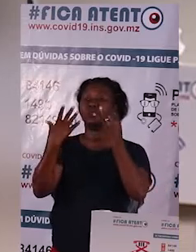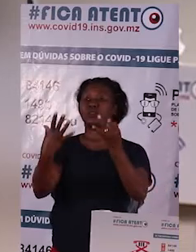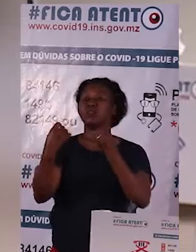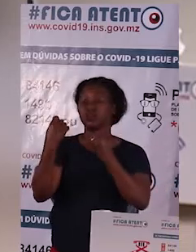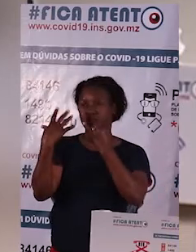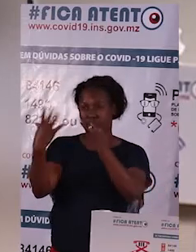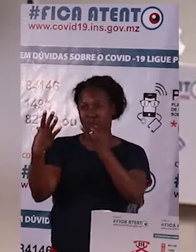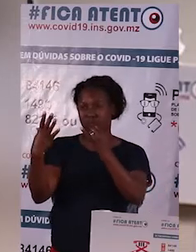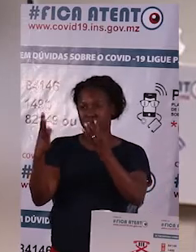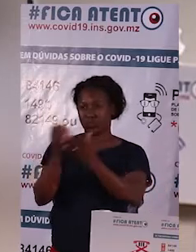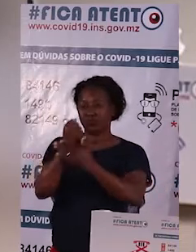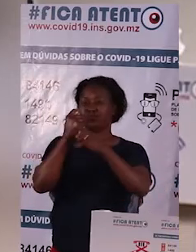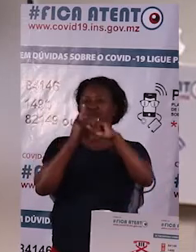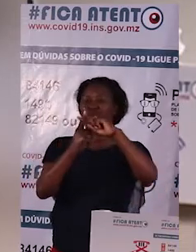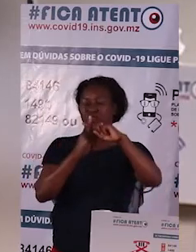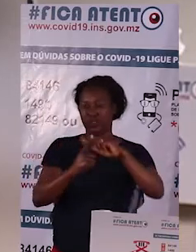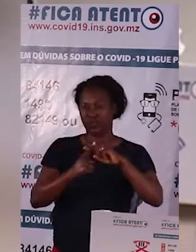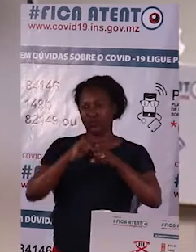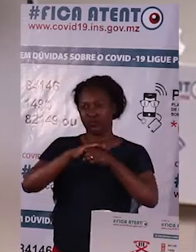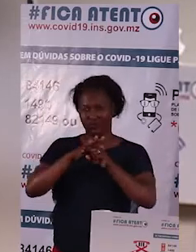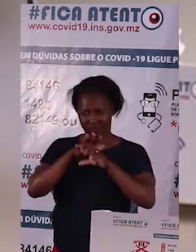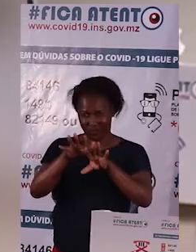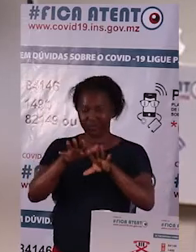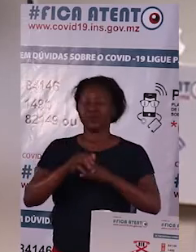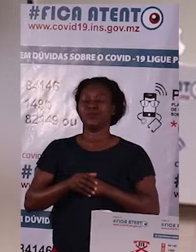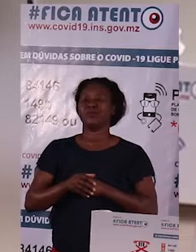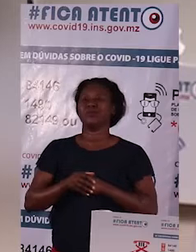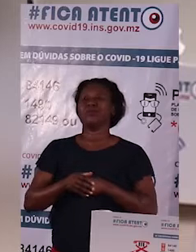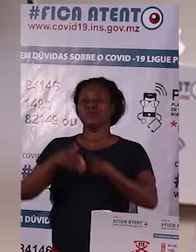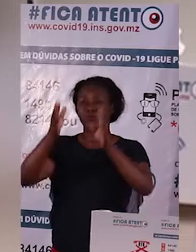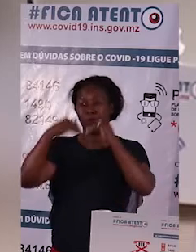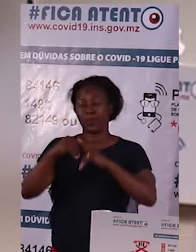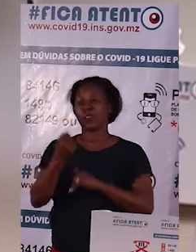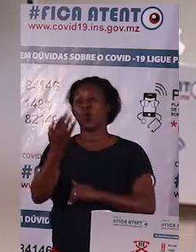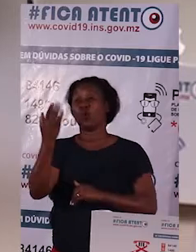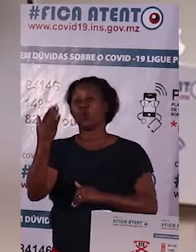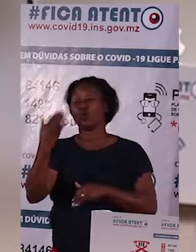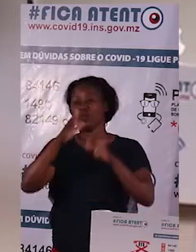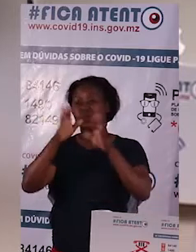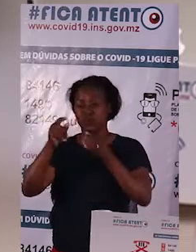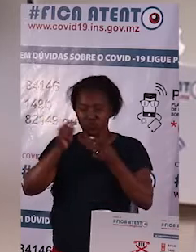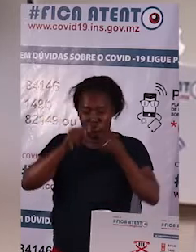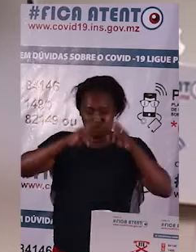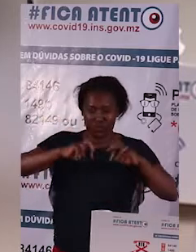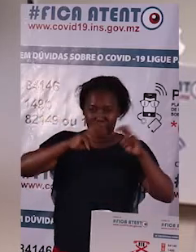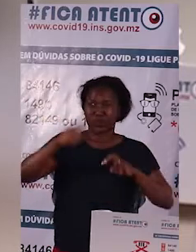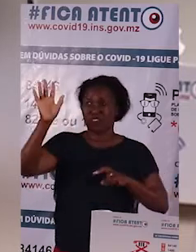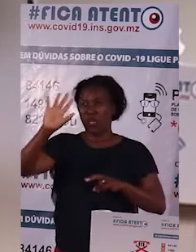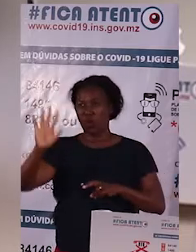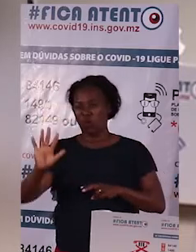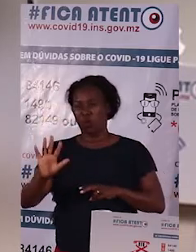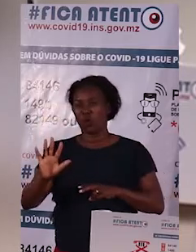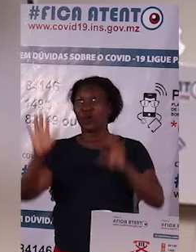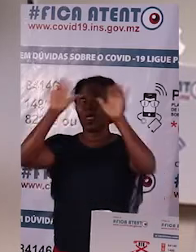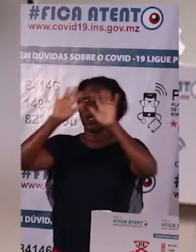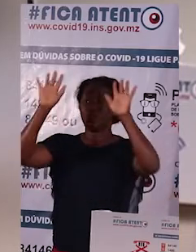positivos. O número de testados aparece ali em azul, e o número de casos positivos aparece em